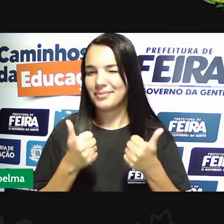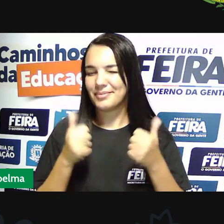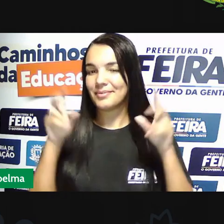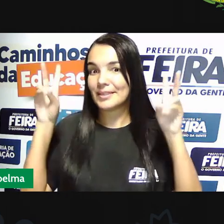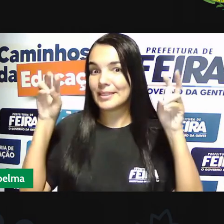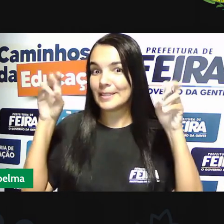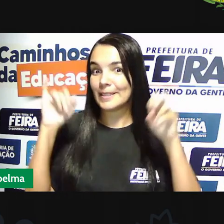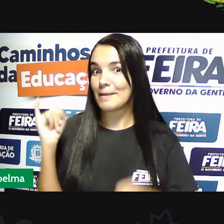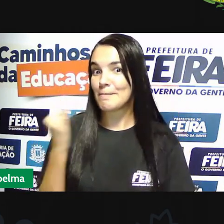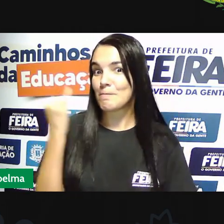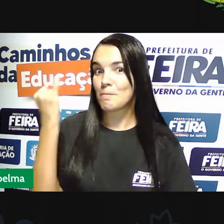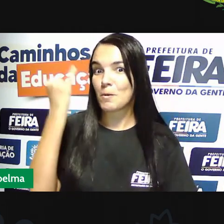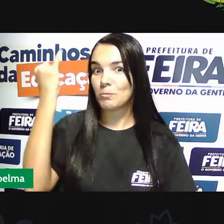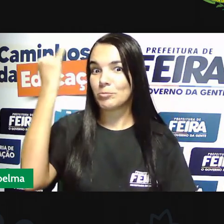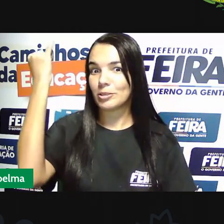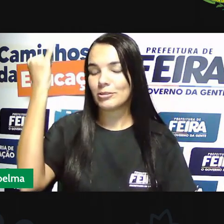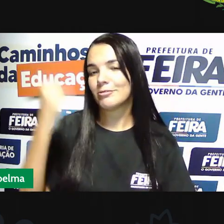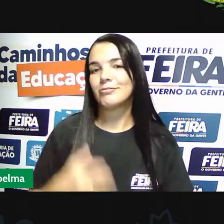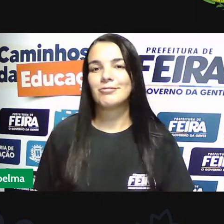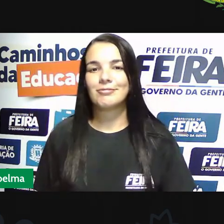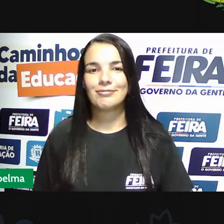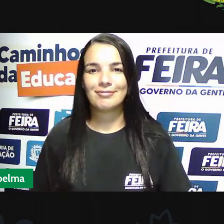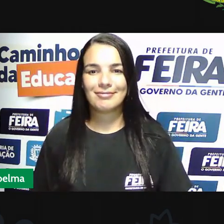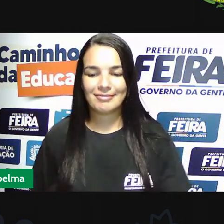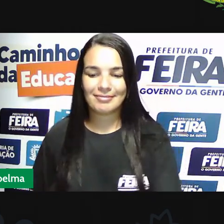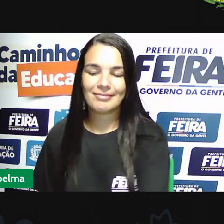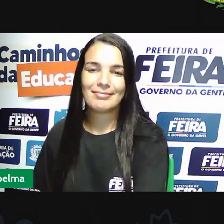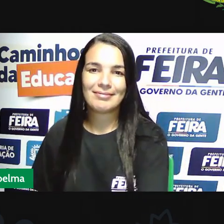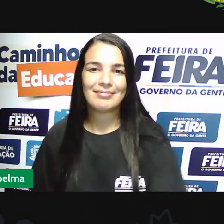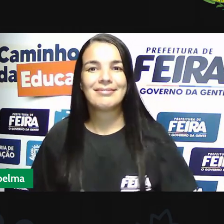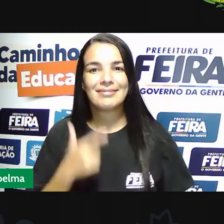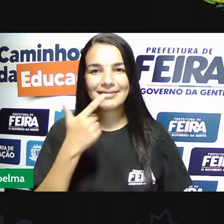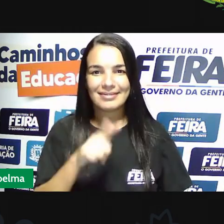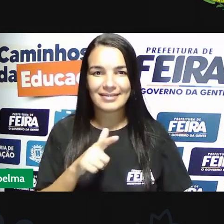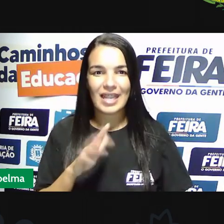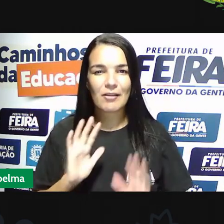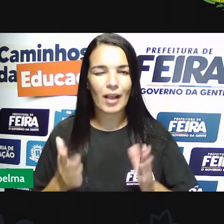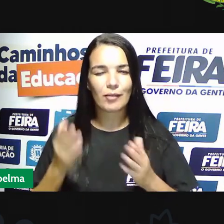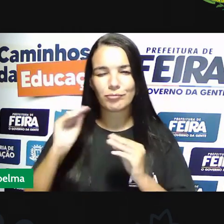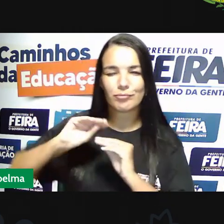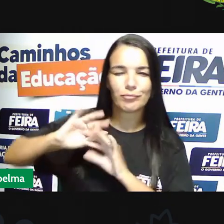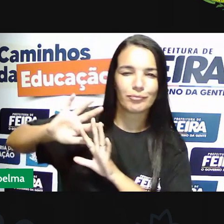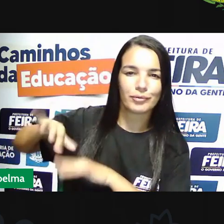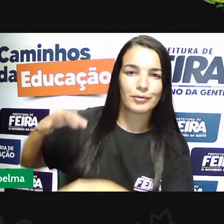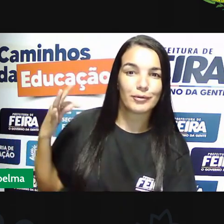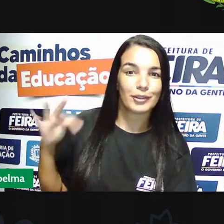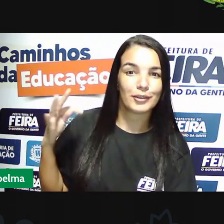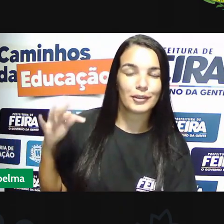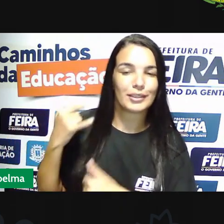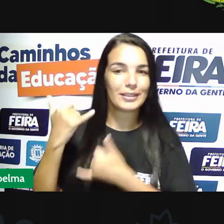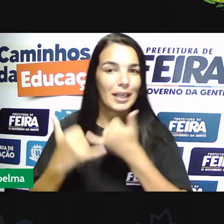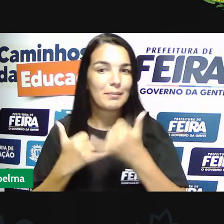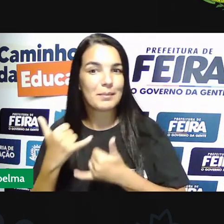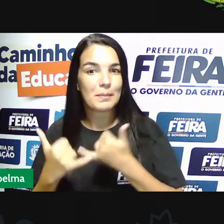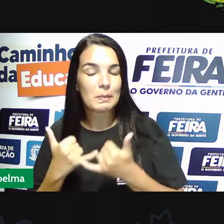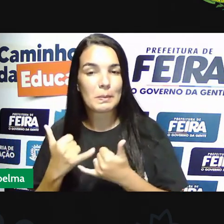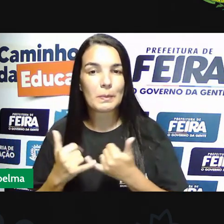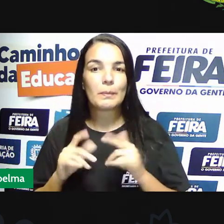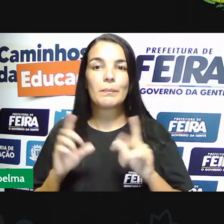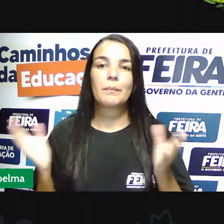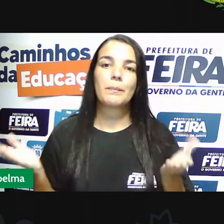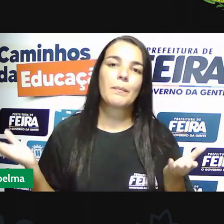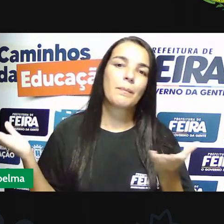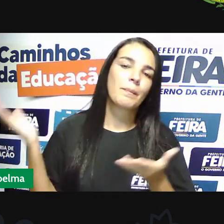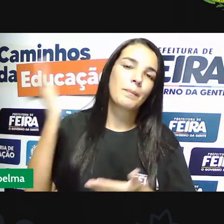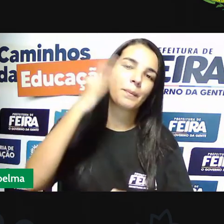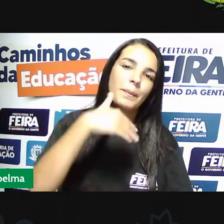algo sério né Nós vamos ter mais uma aula então vamos deixar de lado vamos deixar os brinquedinhos de lado e